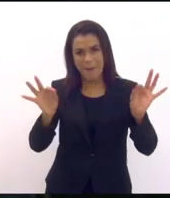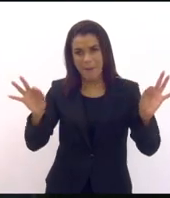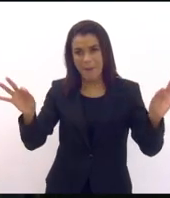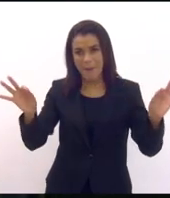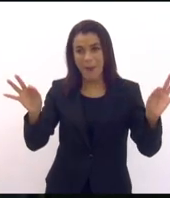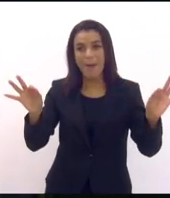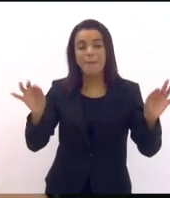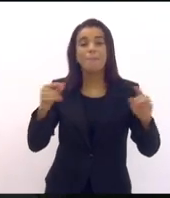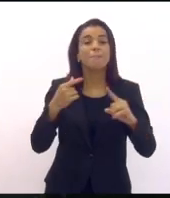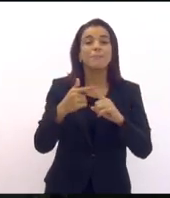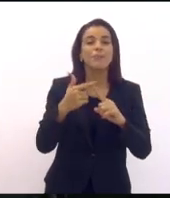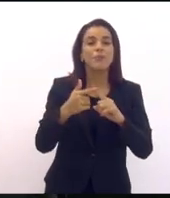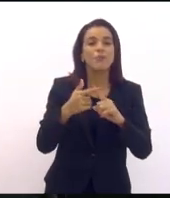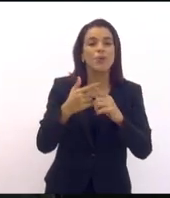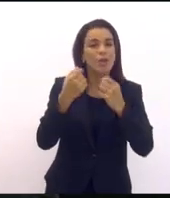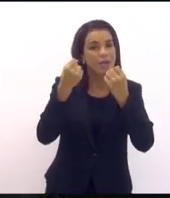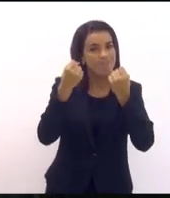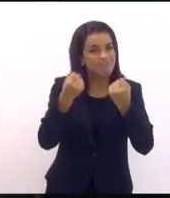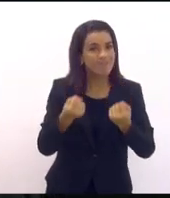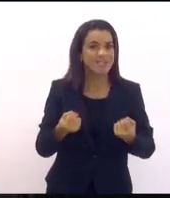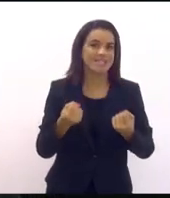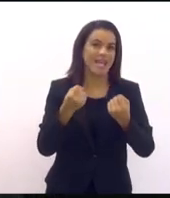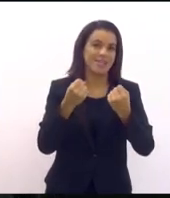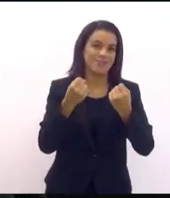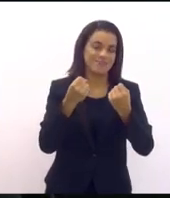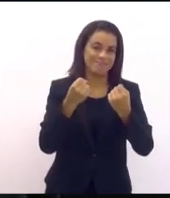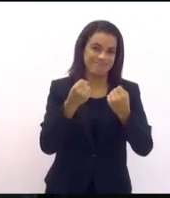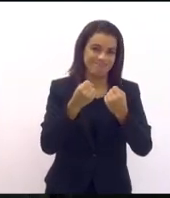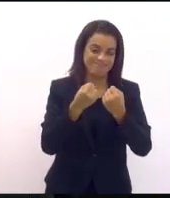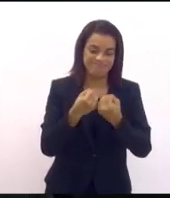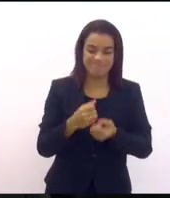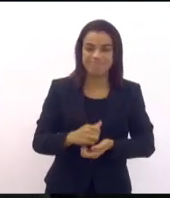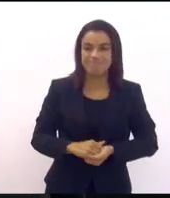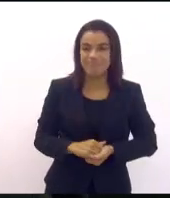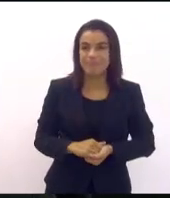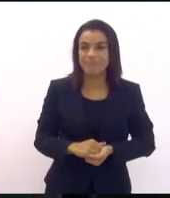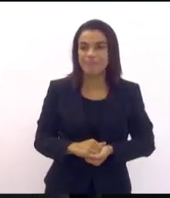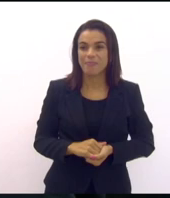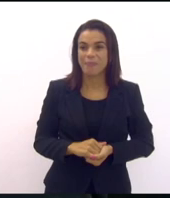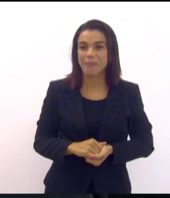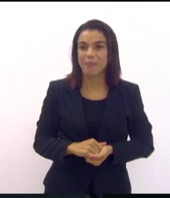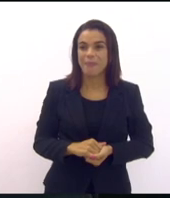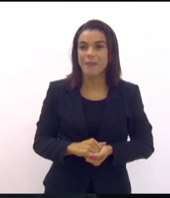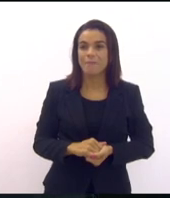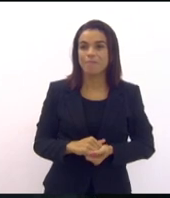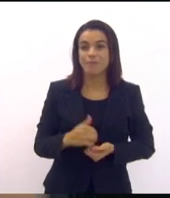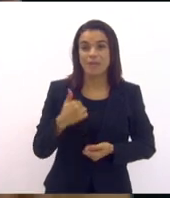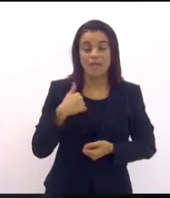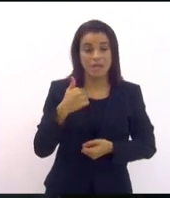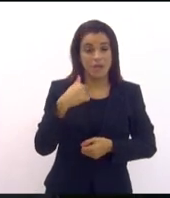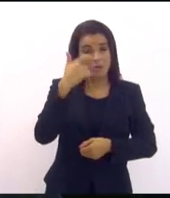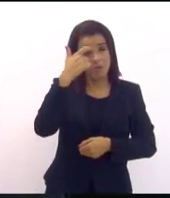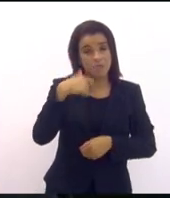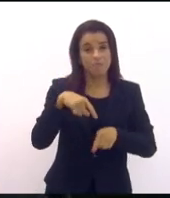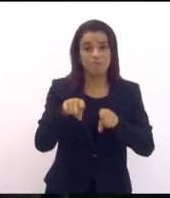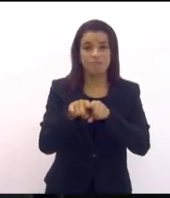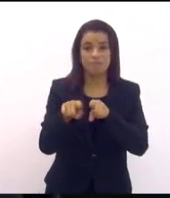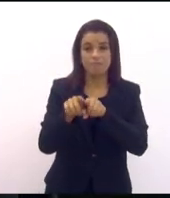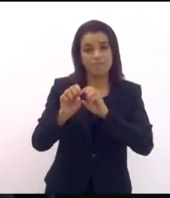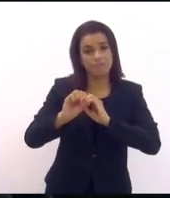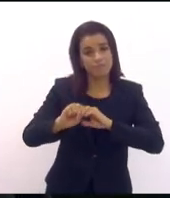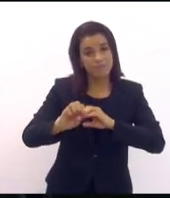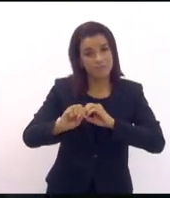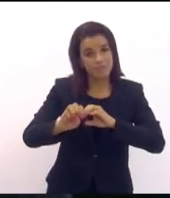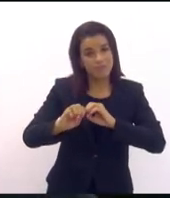pela grandiosidade de quem tá no nome né então não vou esquecer mais disso eh como eu também sou Educadora assim como a cunte